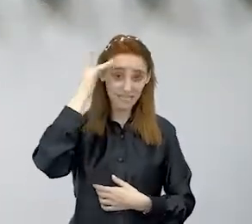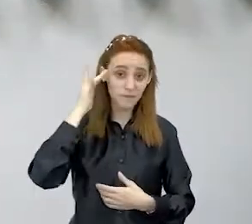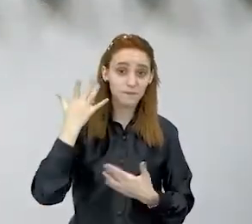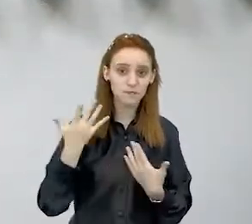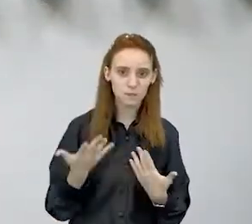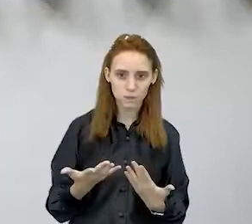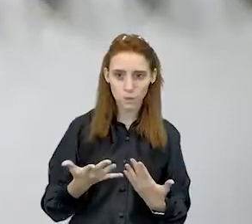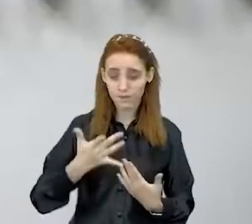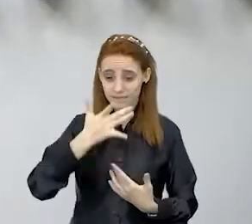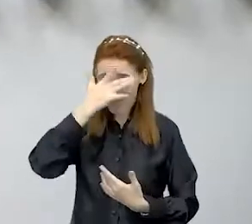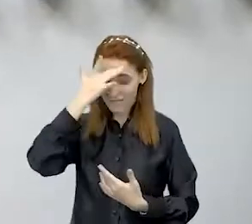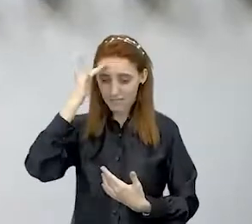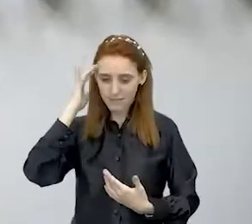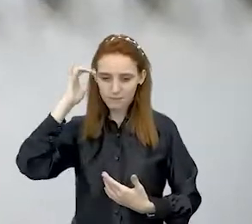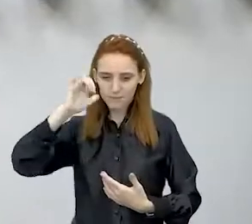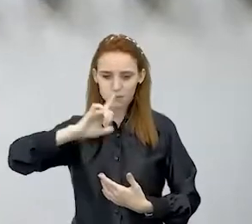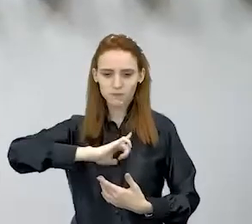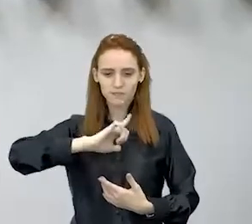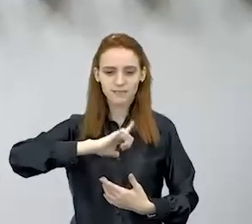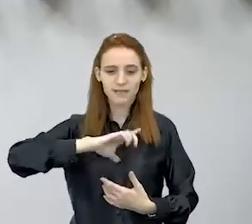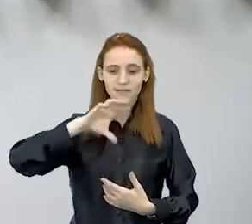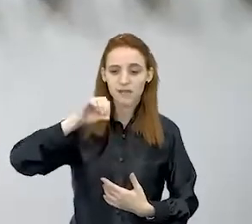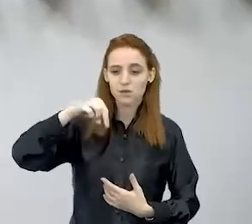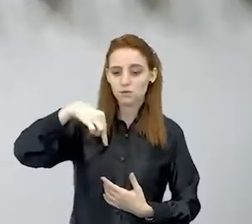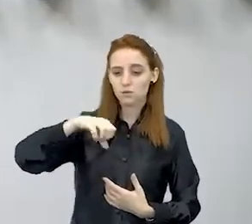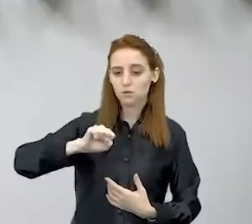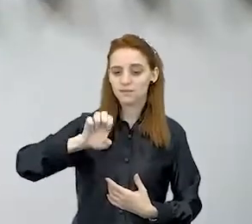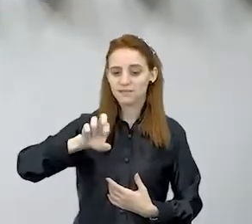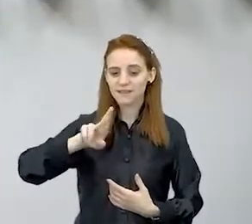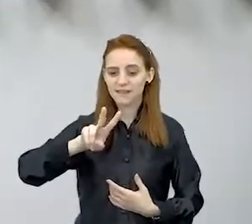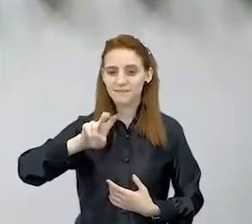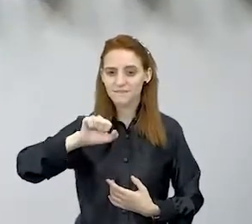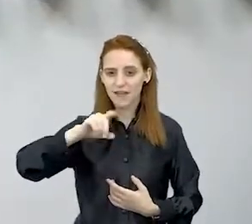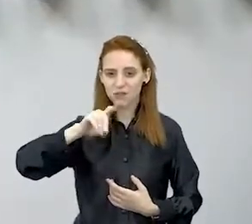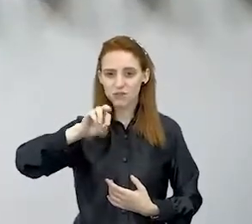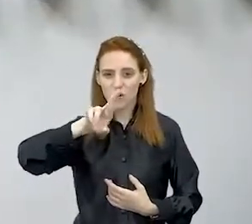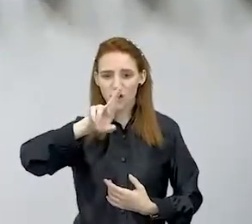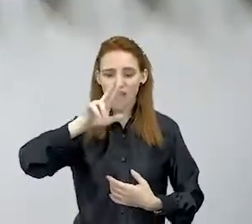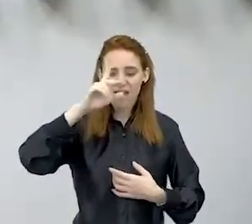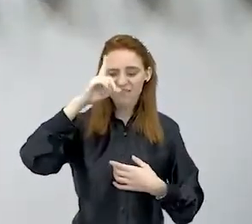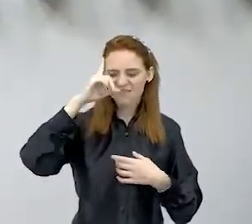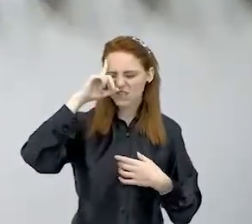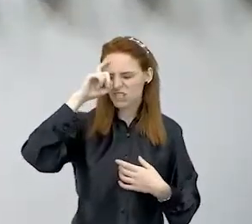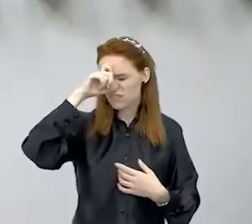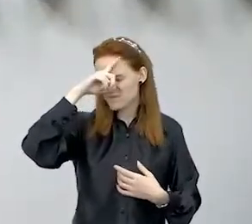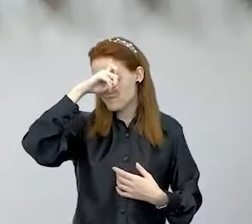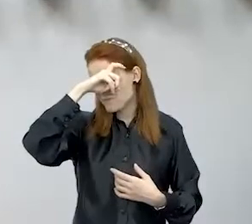pessoas conservadoras e que criam dificuldades e criam